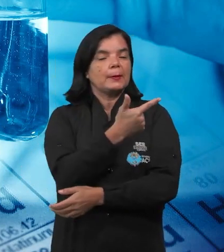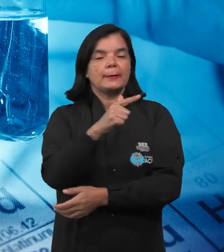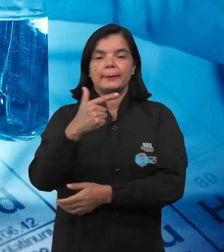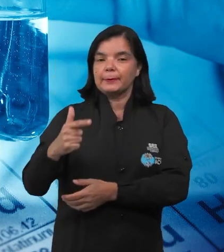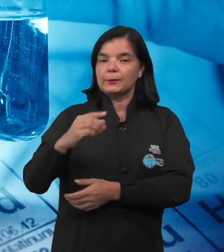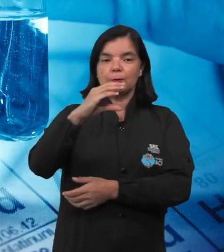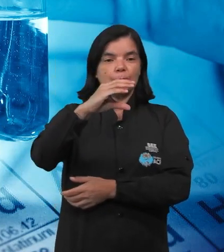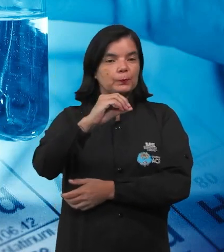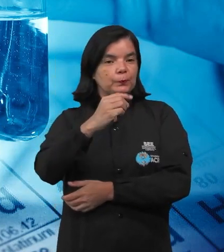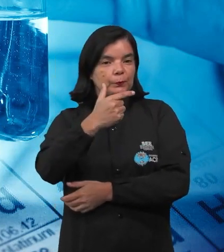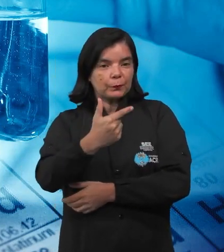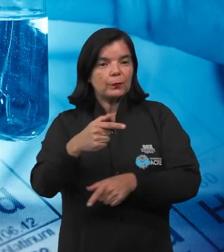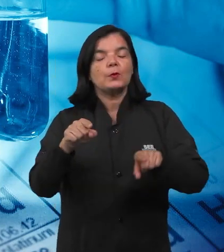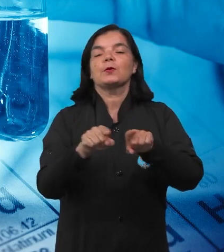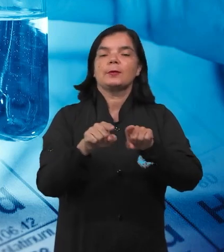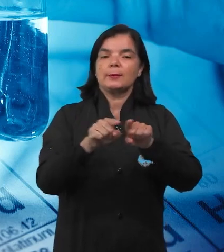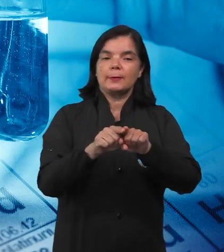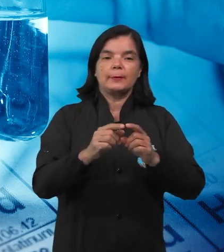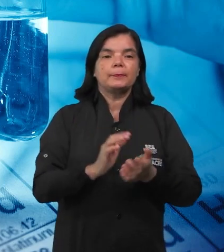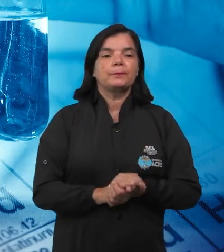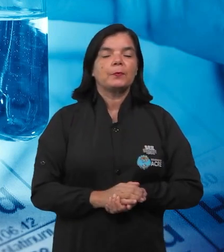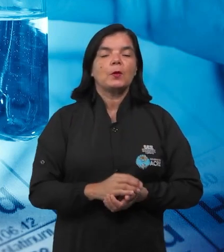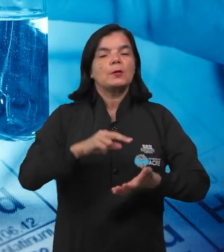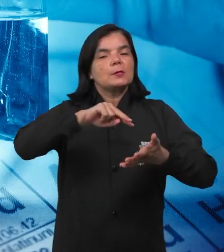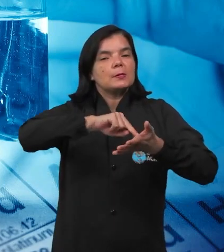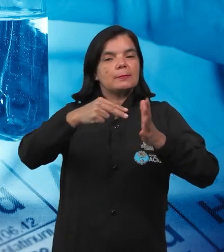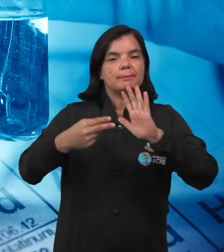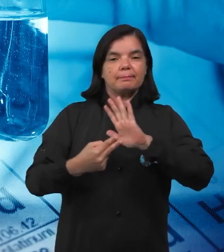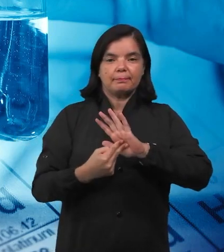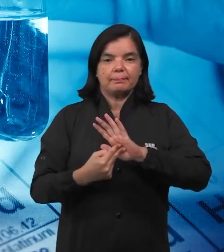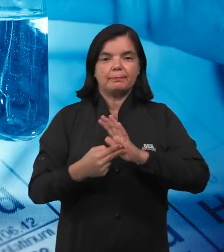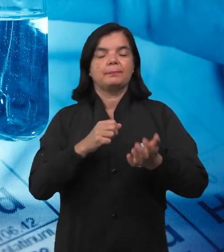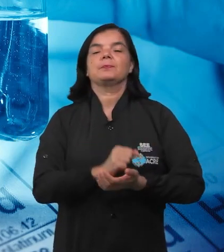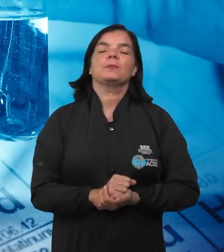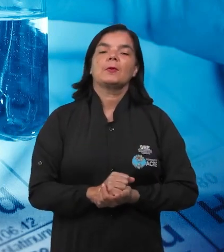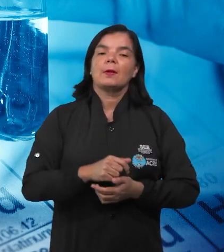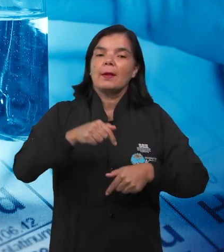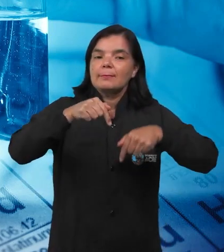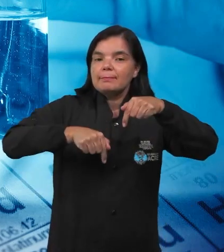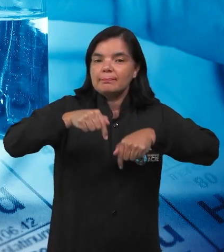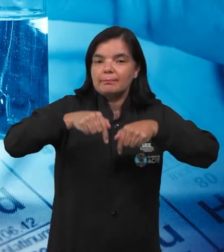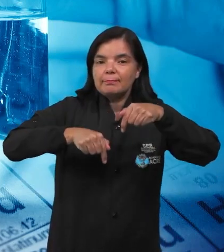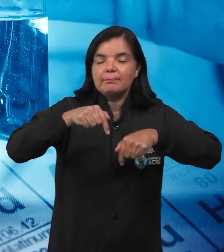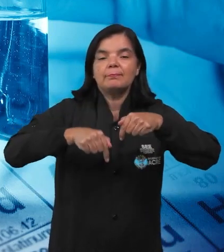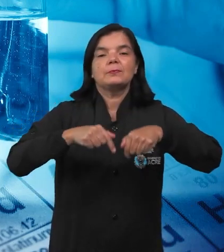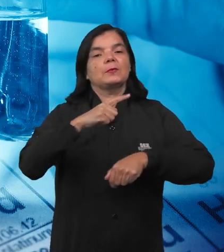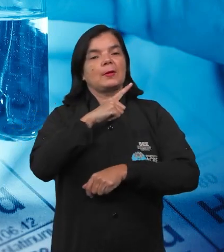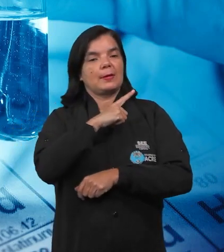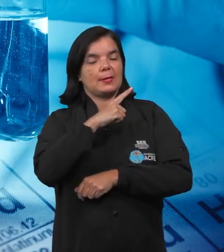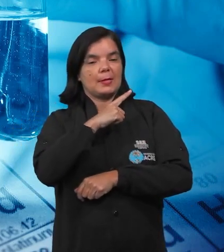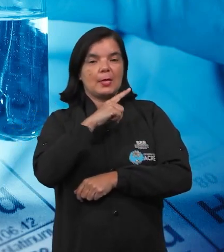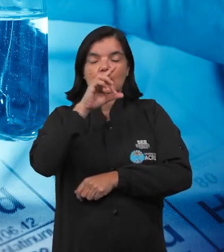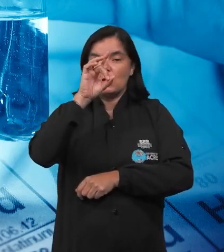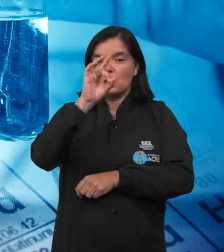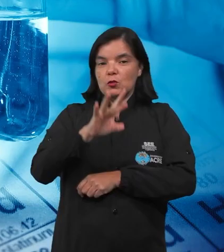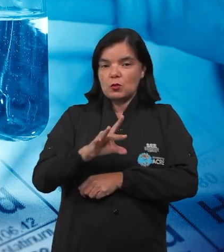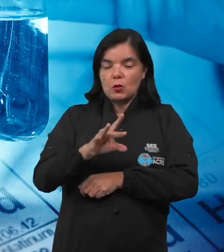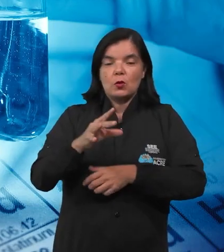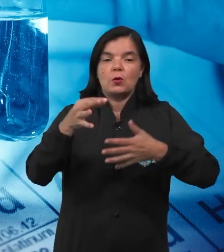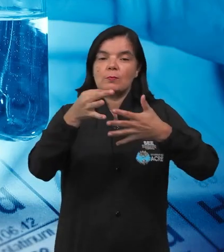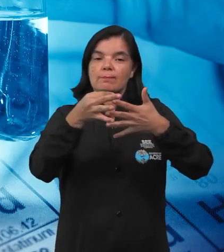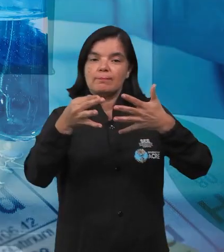carbono coordenado em cadeias. Ou seja, é uma química em que eu tenho apenas